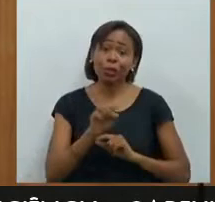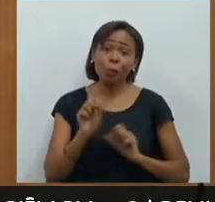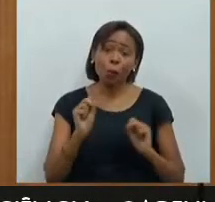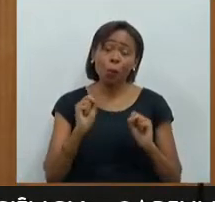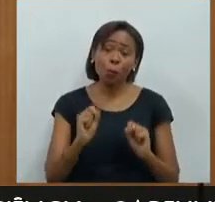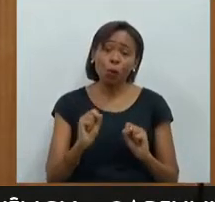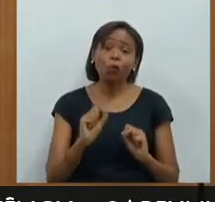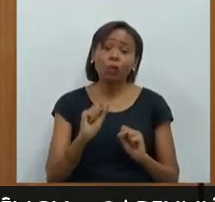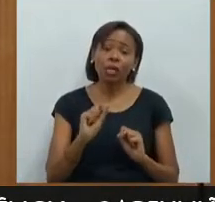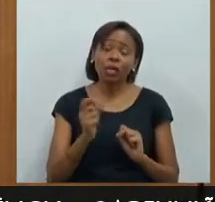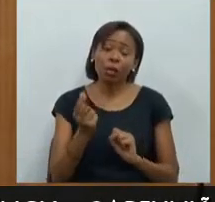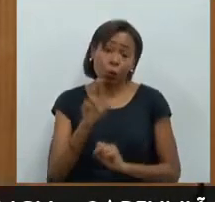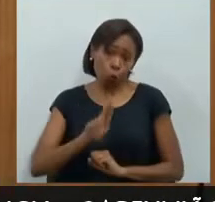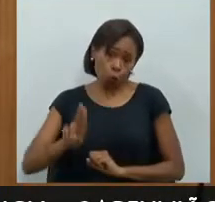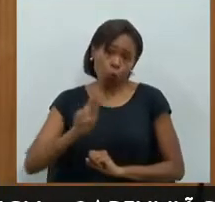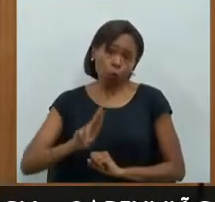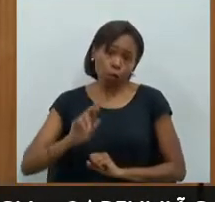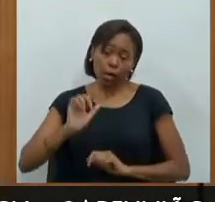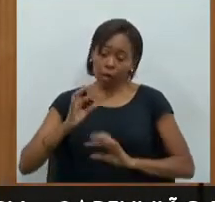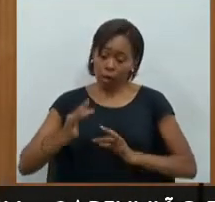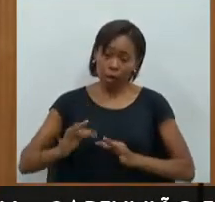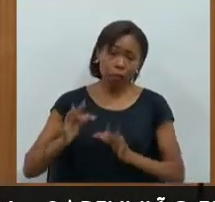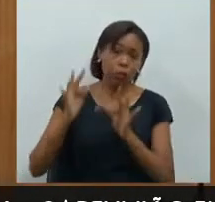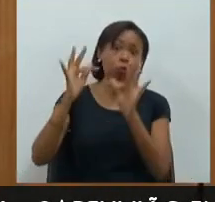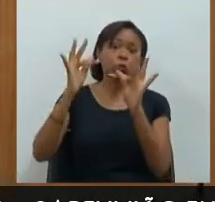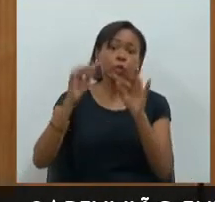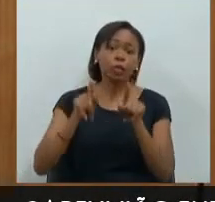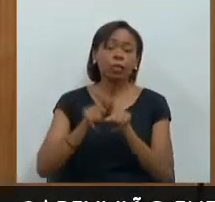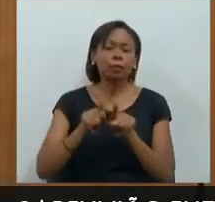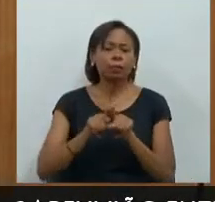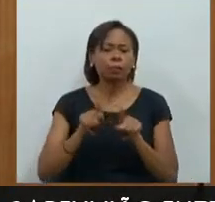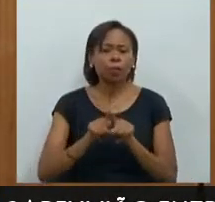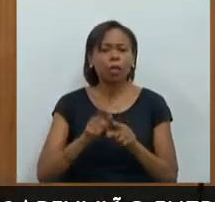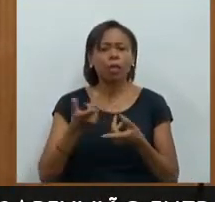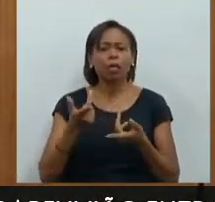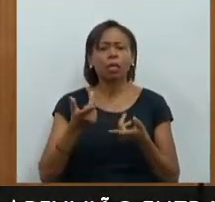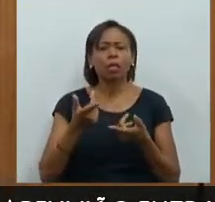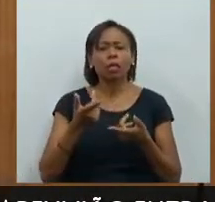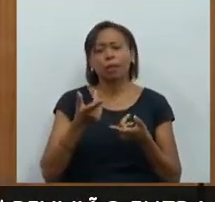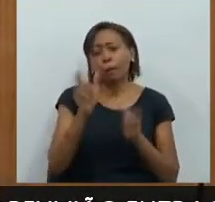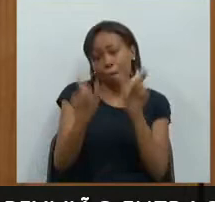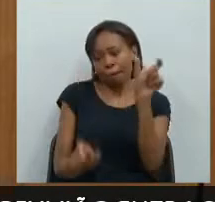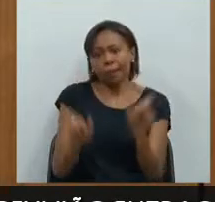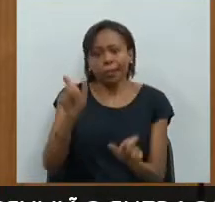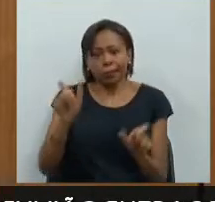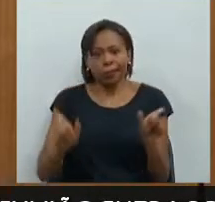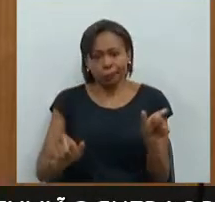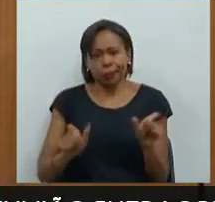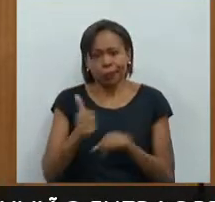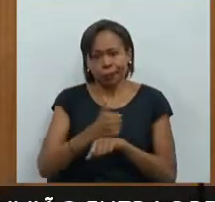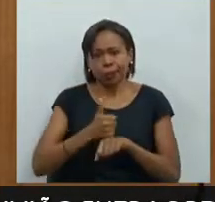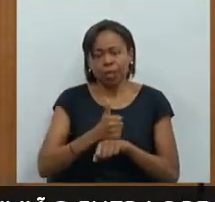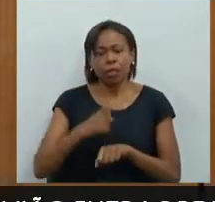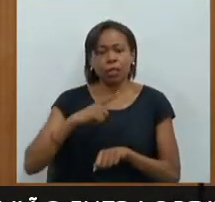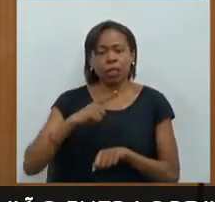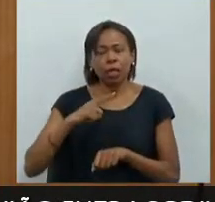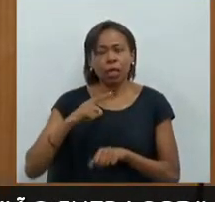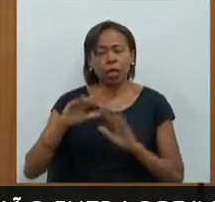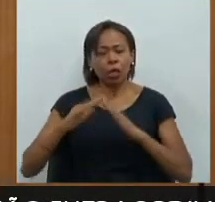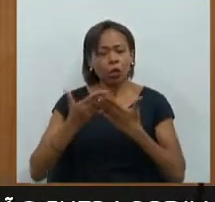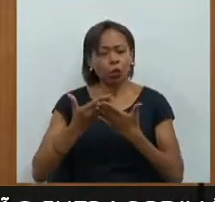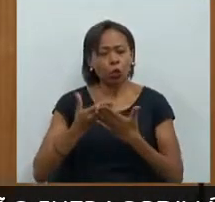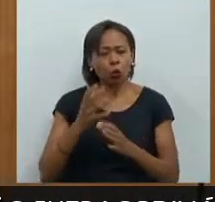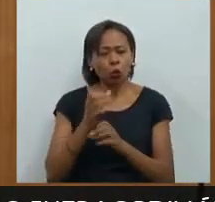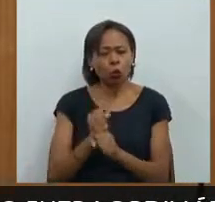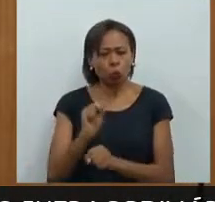nossos recursos, né? Tanto tecnológicos como de recursos físicos, né? Nós temos aí 8 escolas aqui